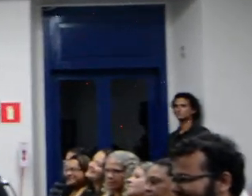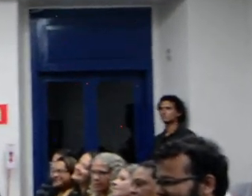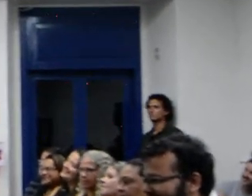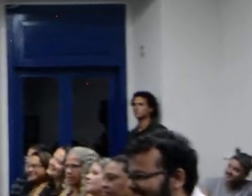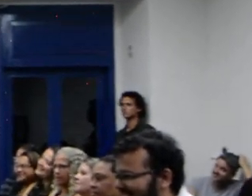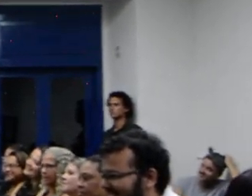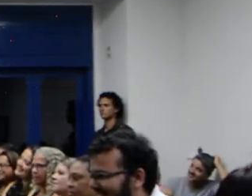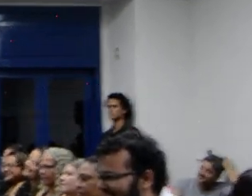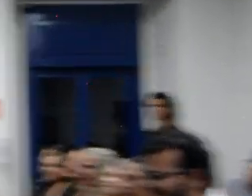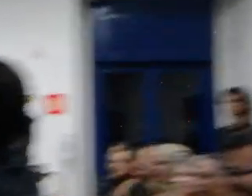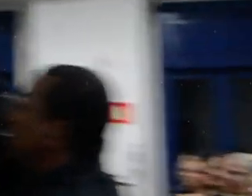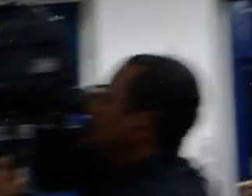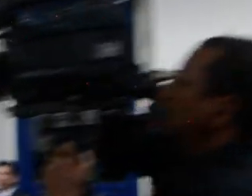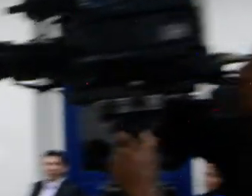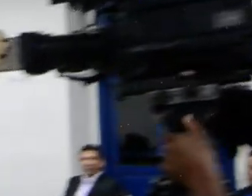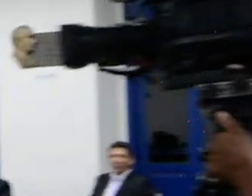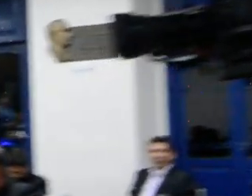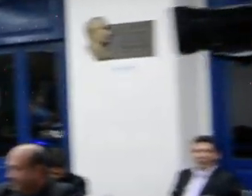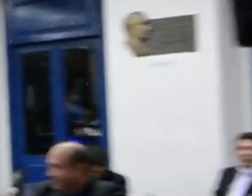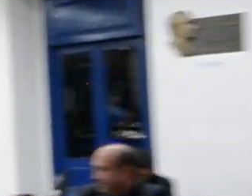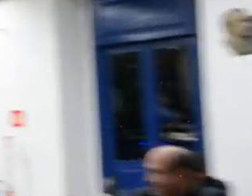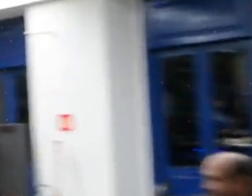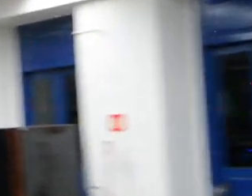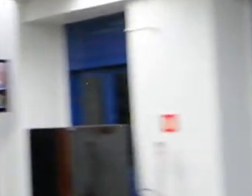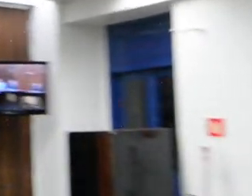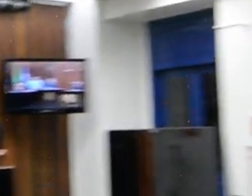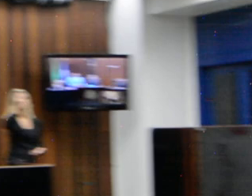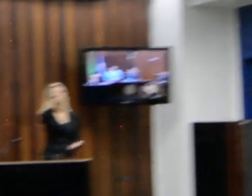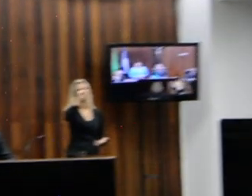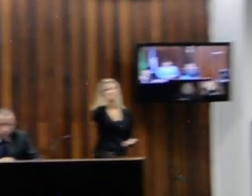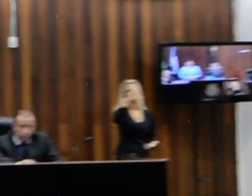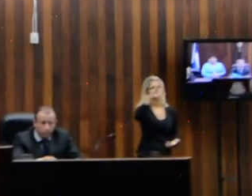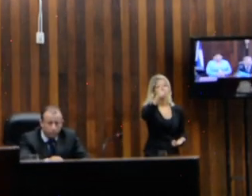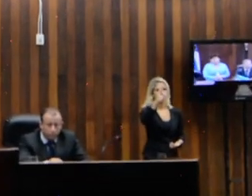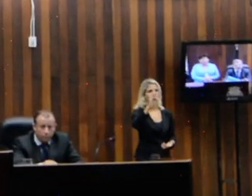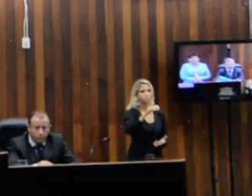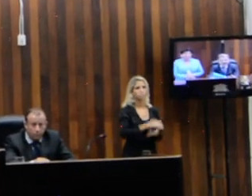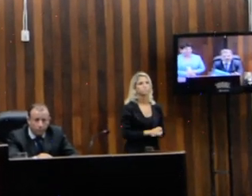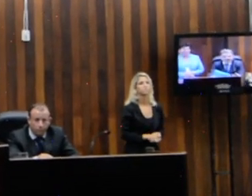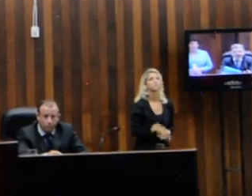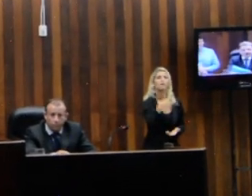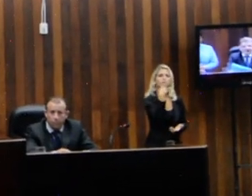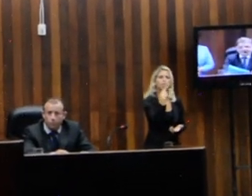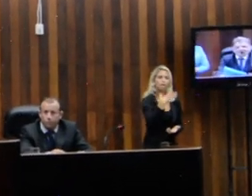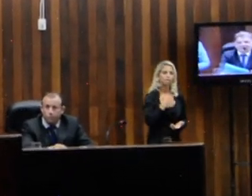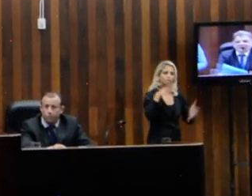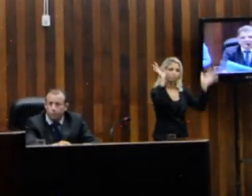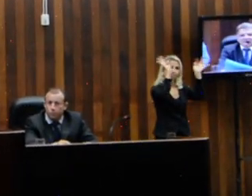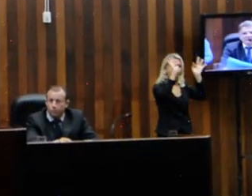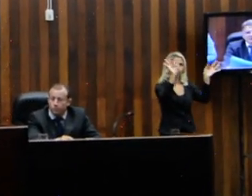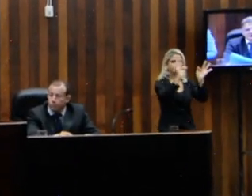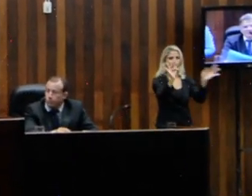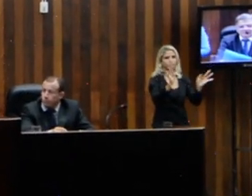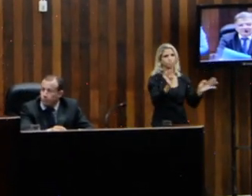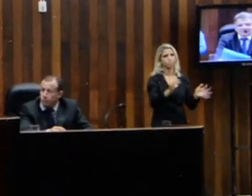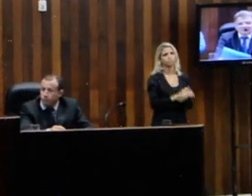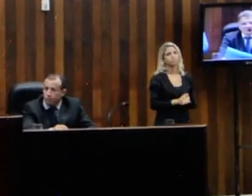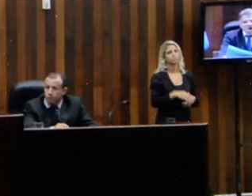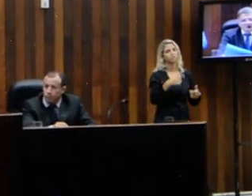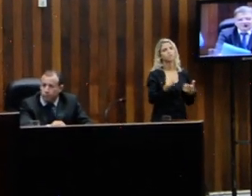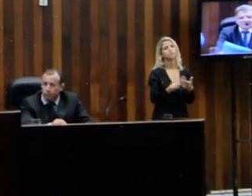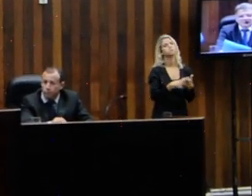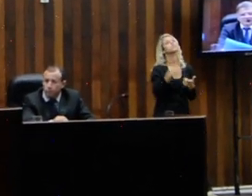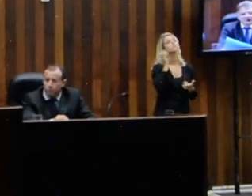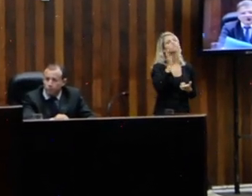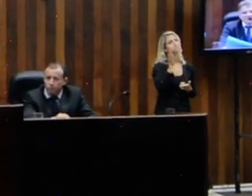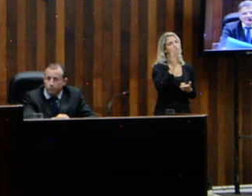Queria aqui parabenizar também os servidores do Bascaf. Dizer da minha alegria, o Davi, que aqui já se